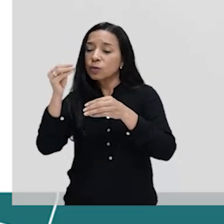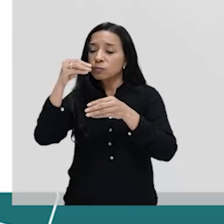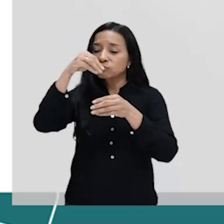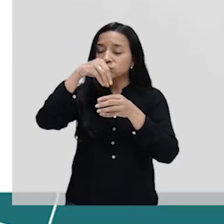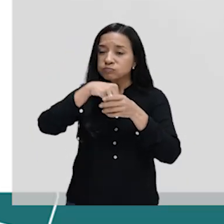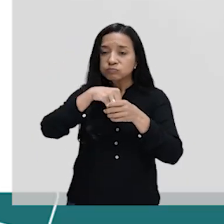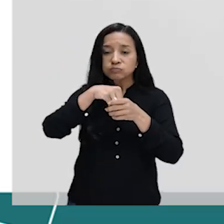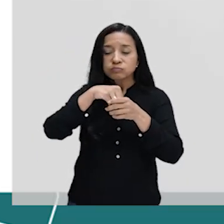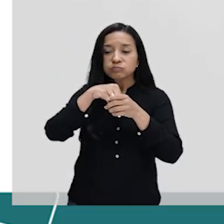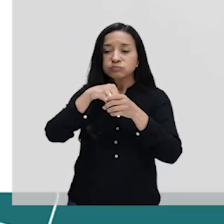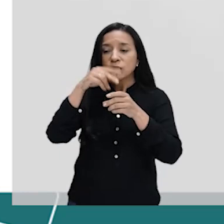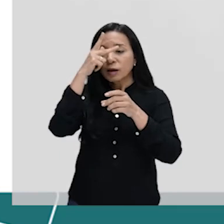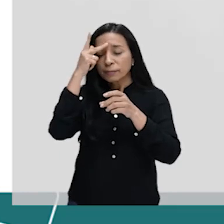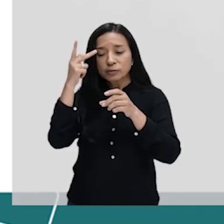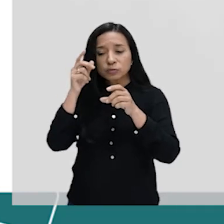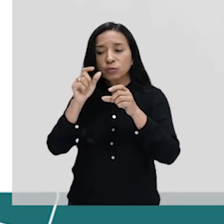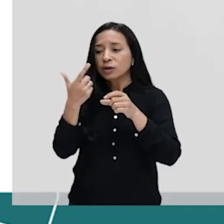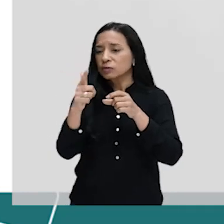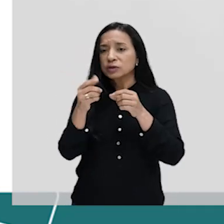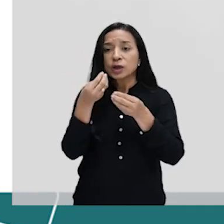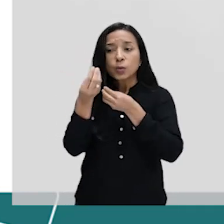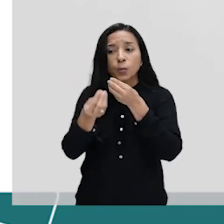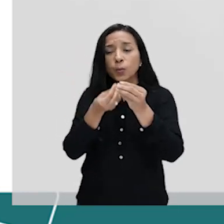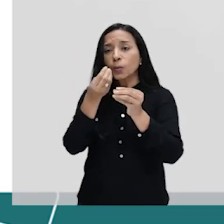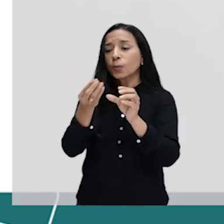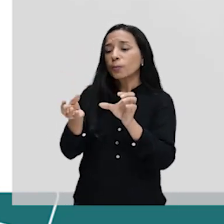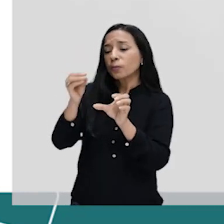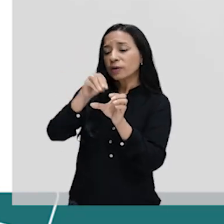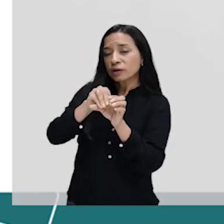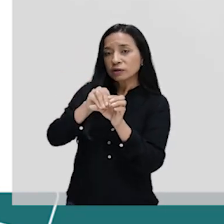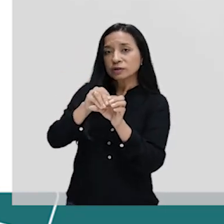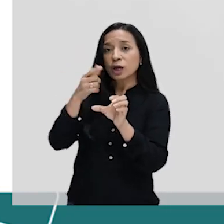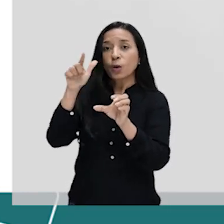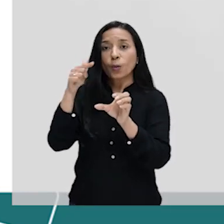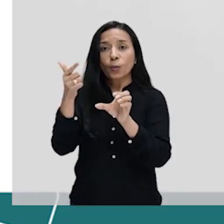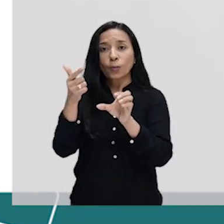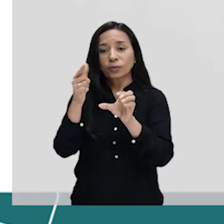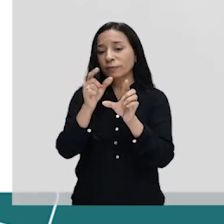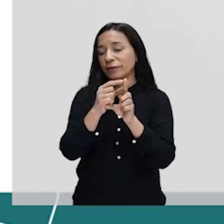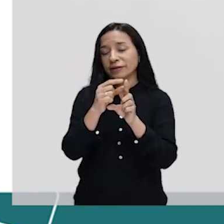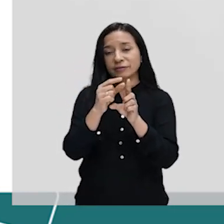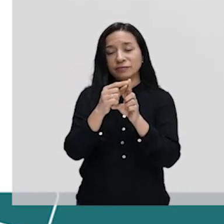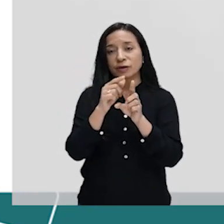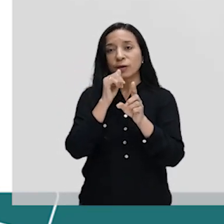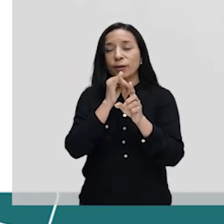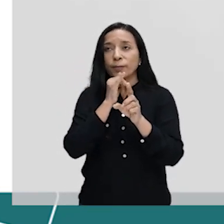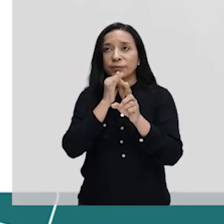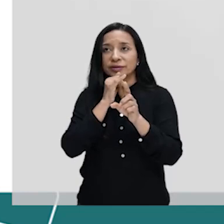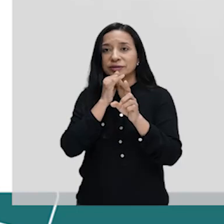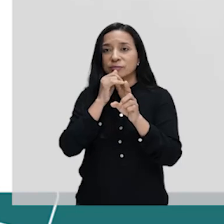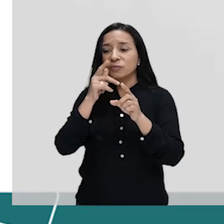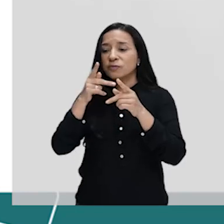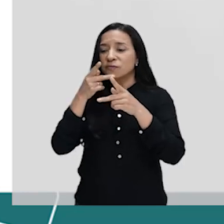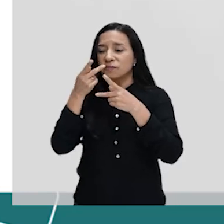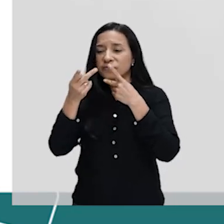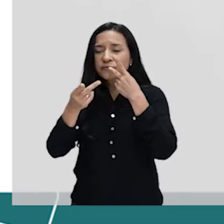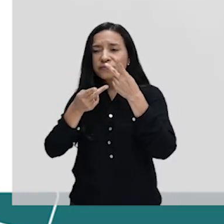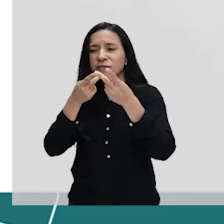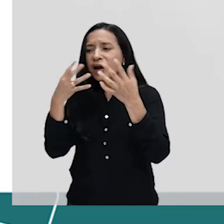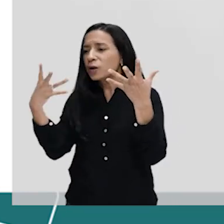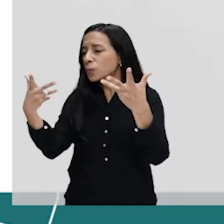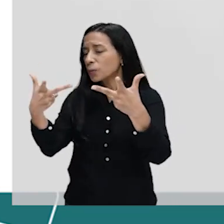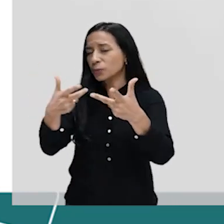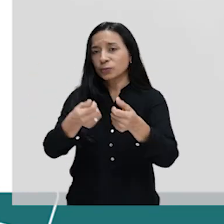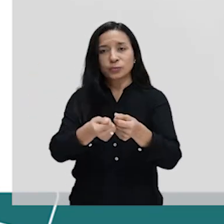discurso. Não tem como eu encaixar uma outra pessoa do discurso, né? Quando eu digo assim, ó, falo com todo mundo. falo com todo mundo.